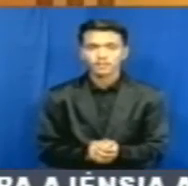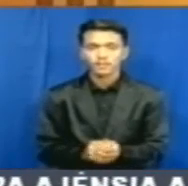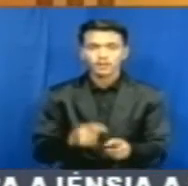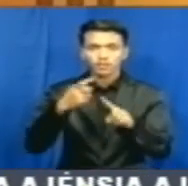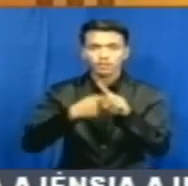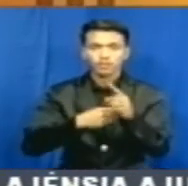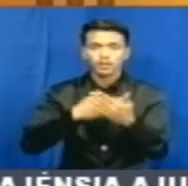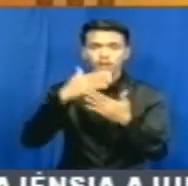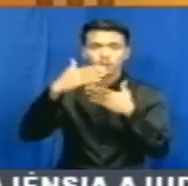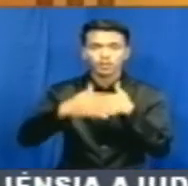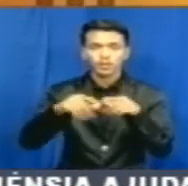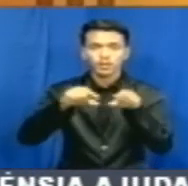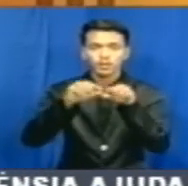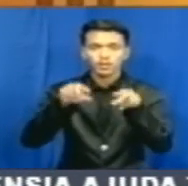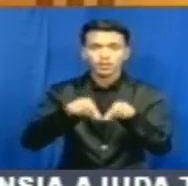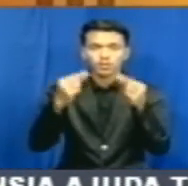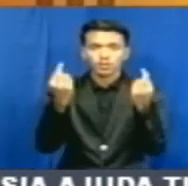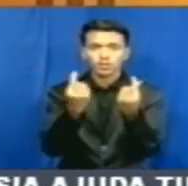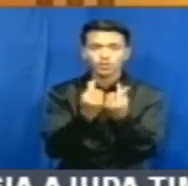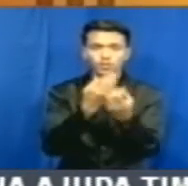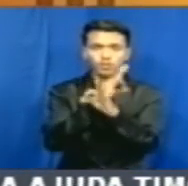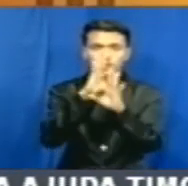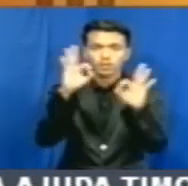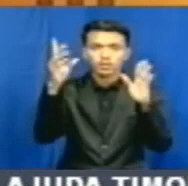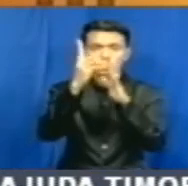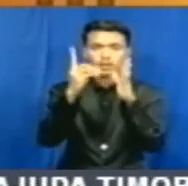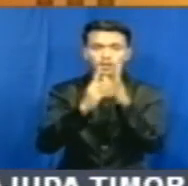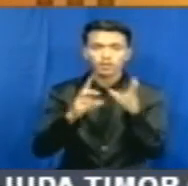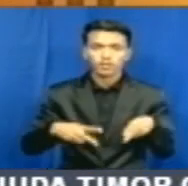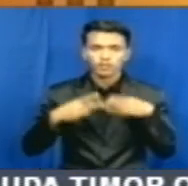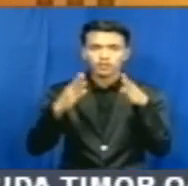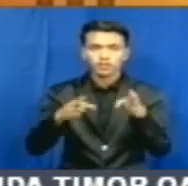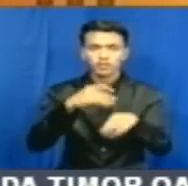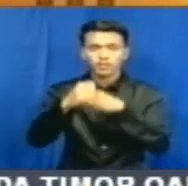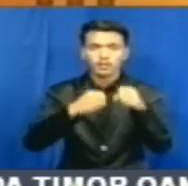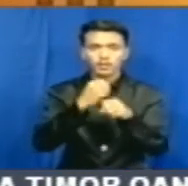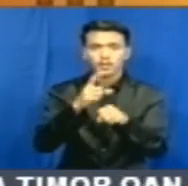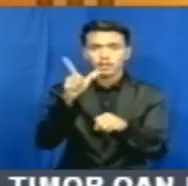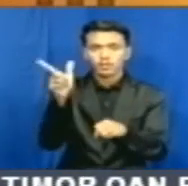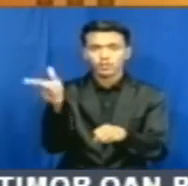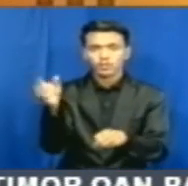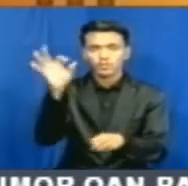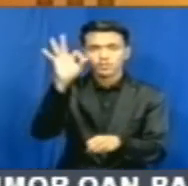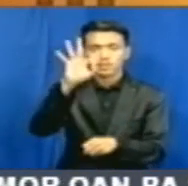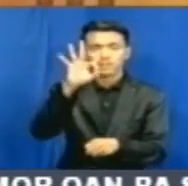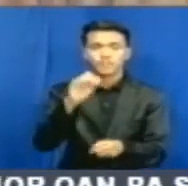Fulangoin, equipa verificação, finaliza a onda dos veteranos Batina Rihung Ruasia.